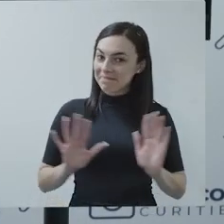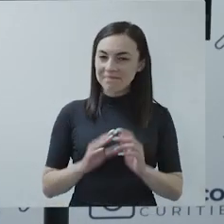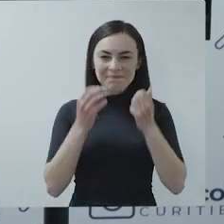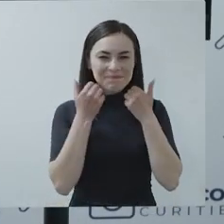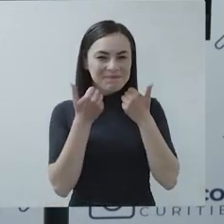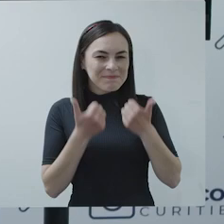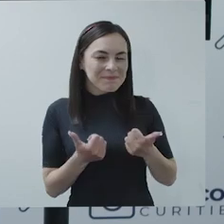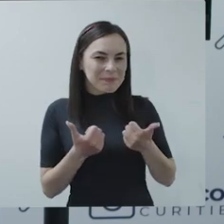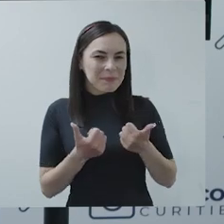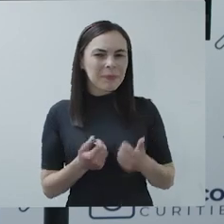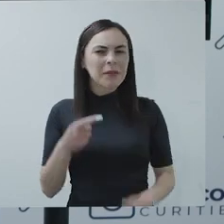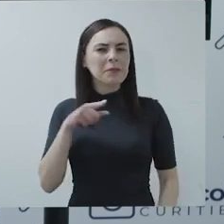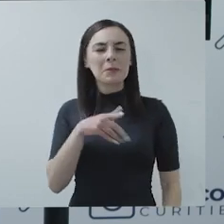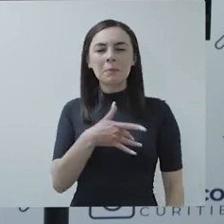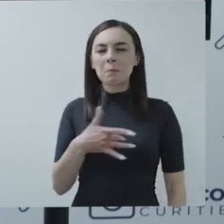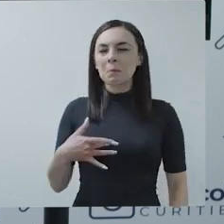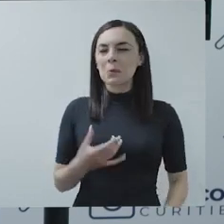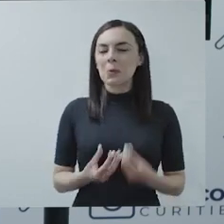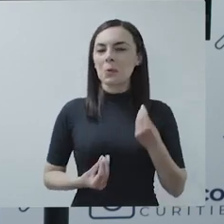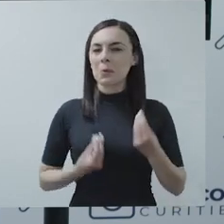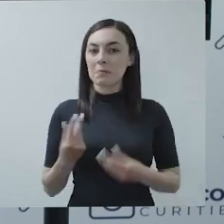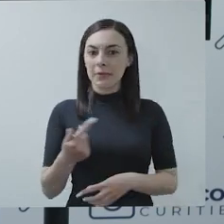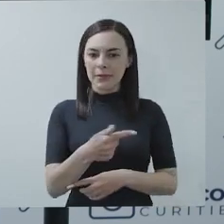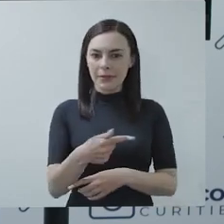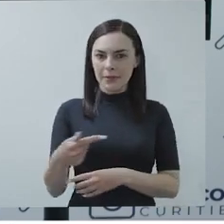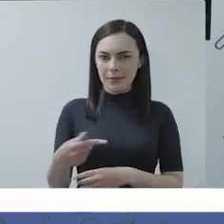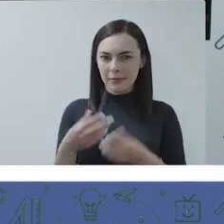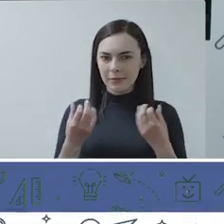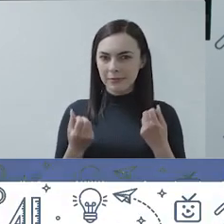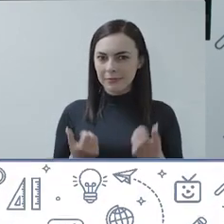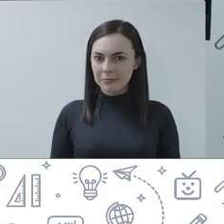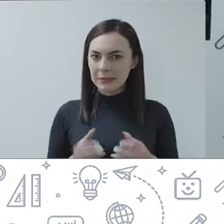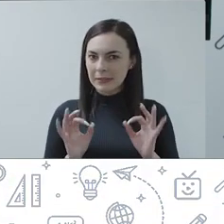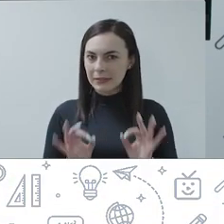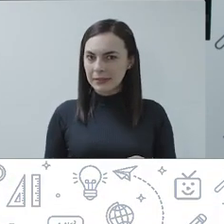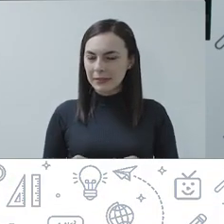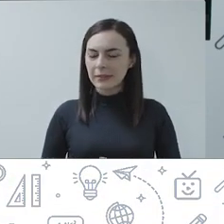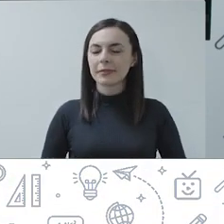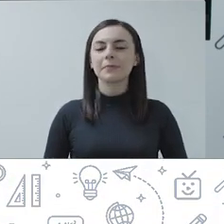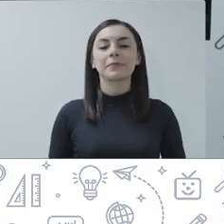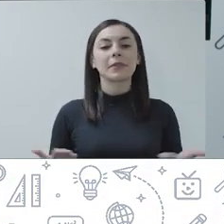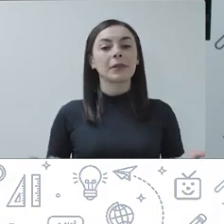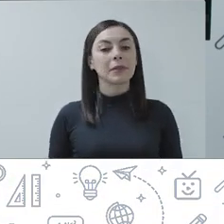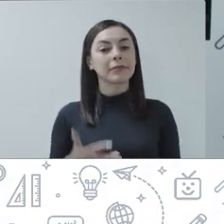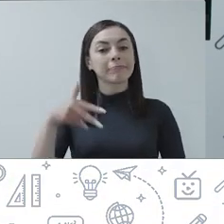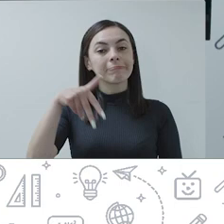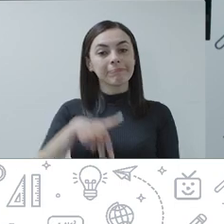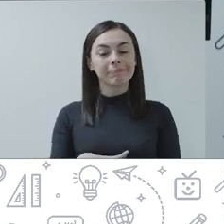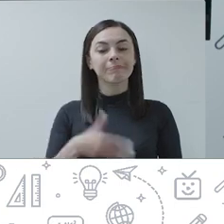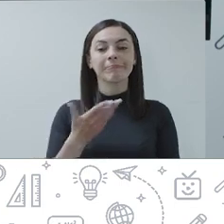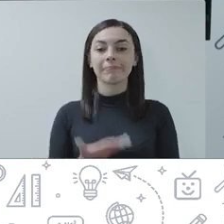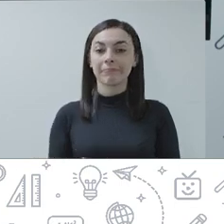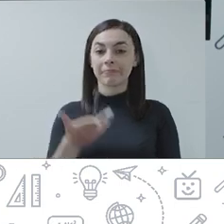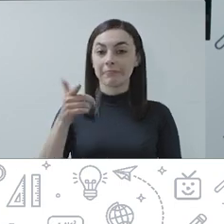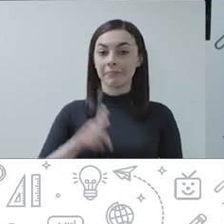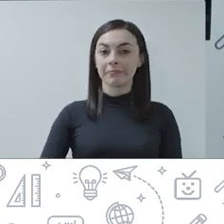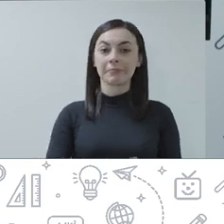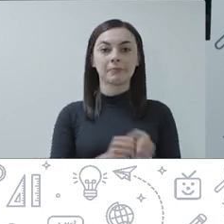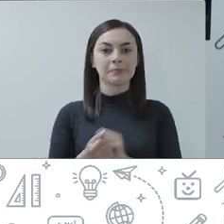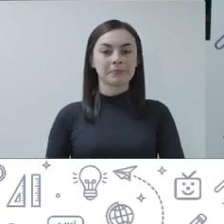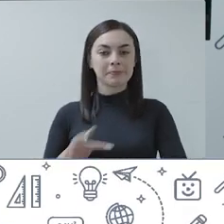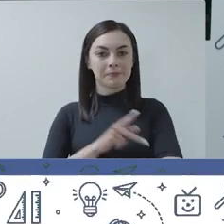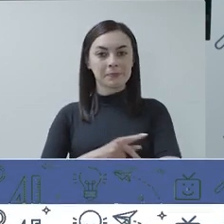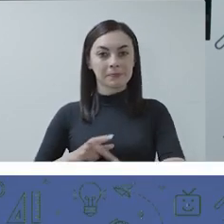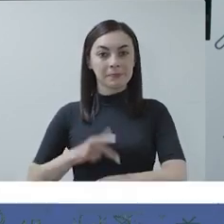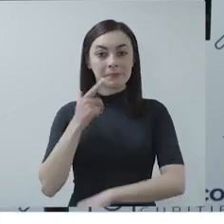Olá, tudo bem? Como é que vocês estão? Como é que passaram a semana? Tudo certinho? Então estamos aqui para mais uma aula de adequação pedagógica de